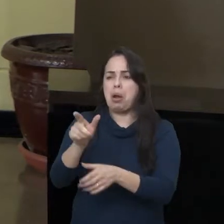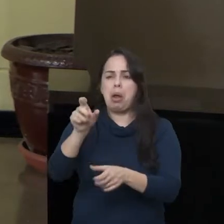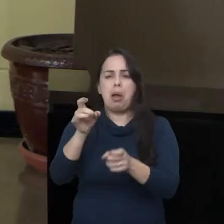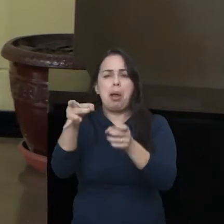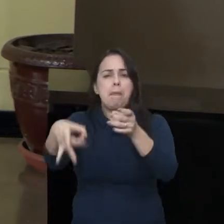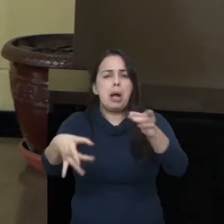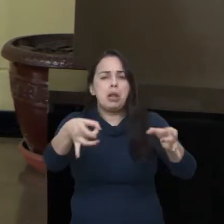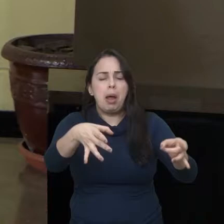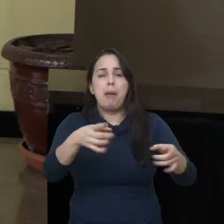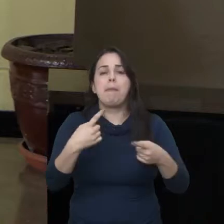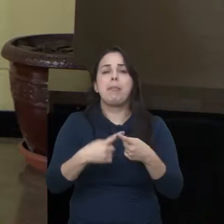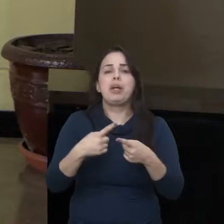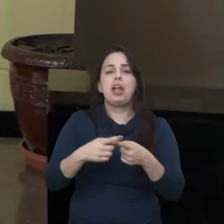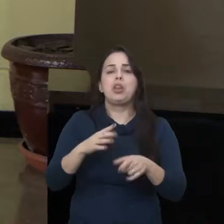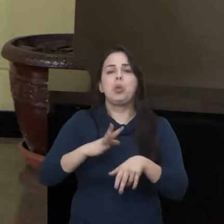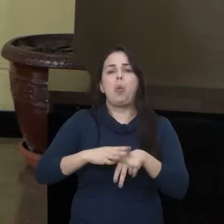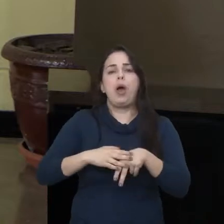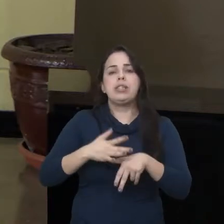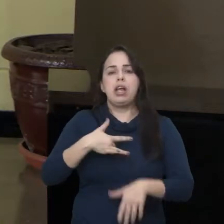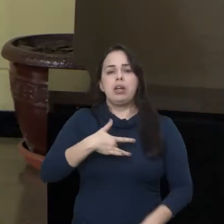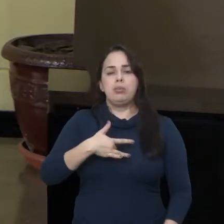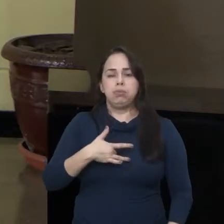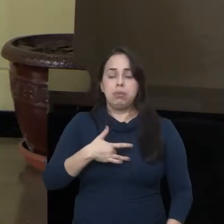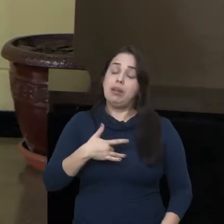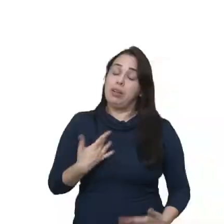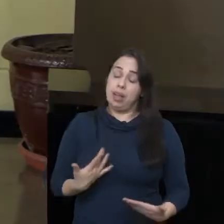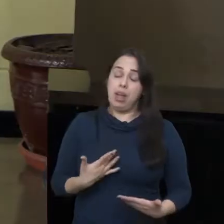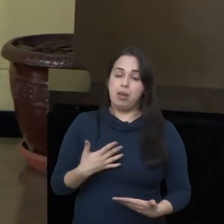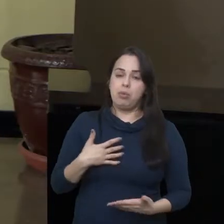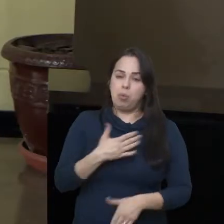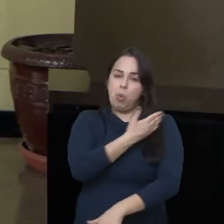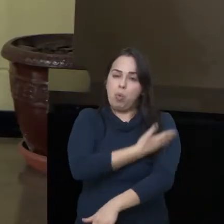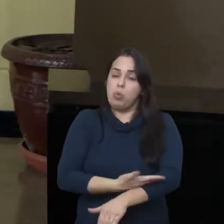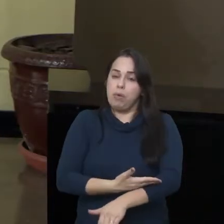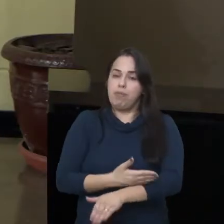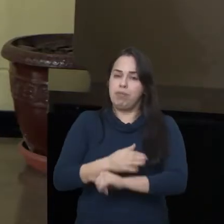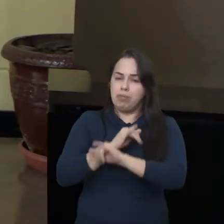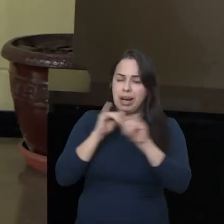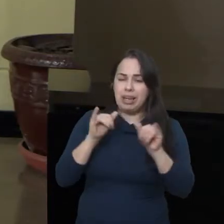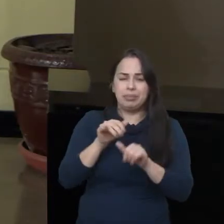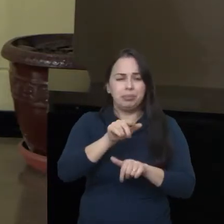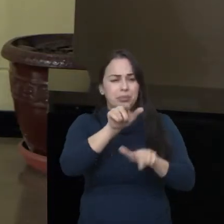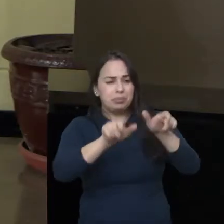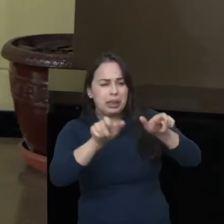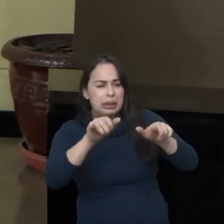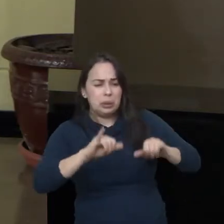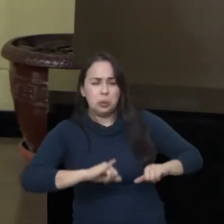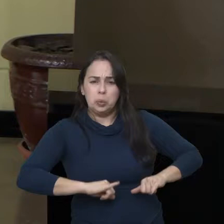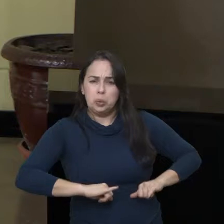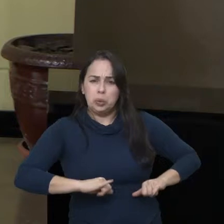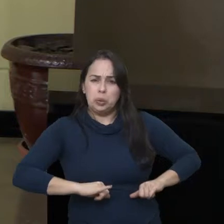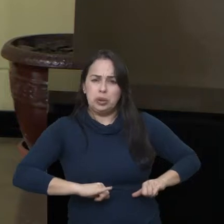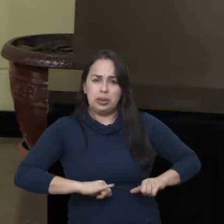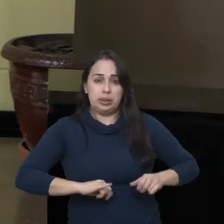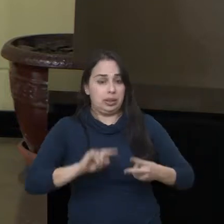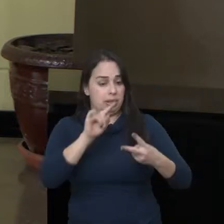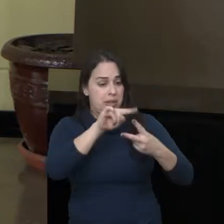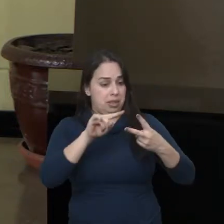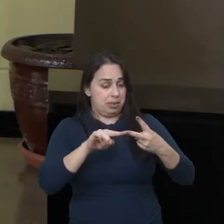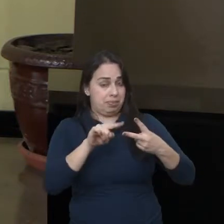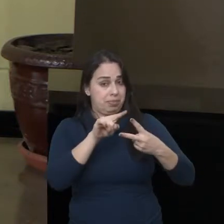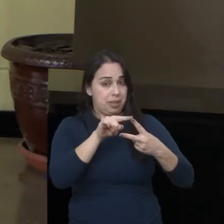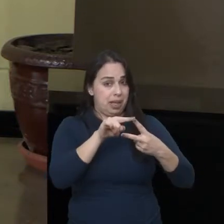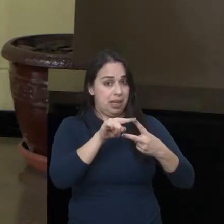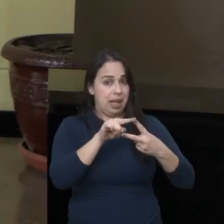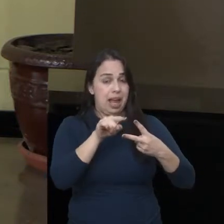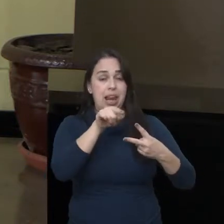tugúrios, pessoas abandonadas por causa da tuberculose. Eu costumo dizer que diante de um sofrimento, as